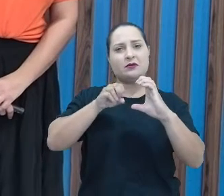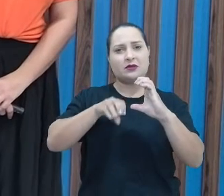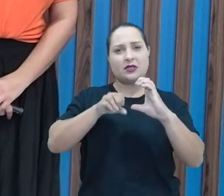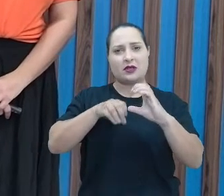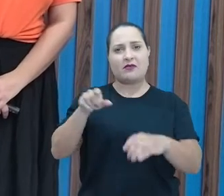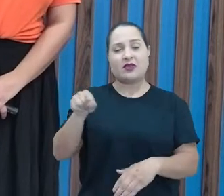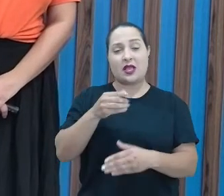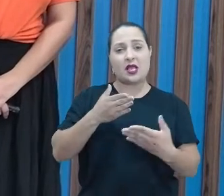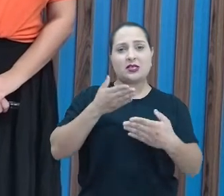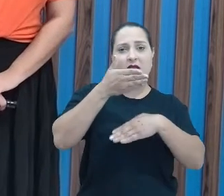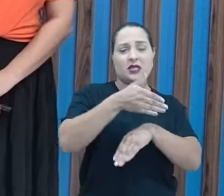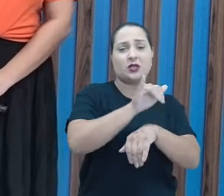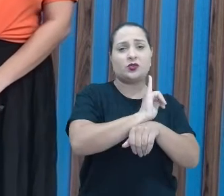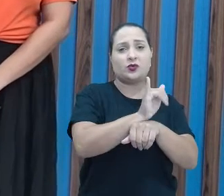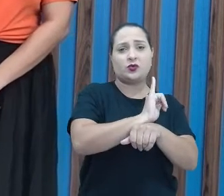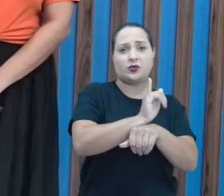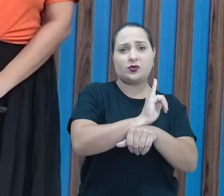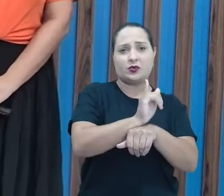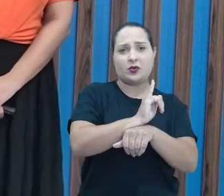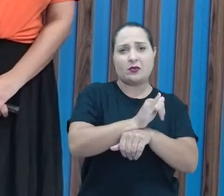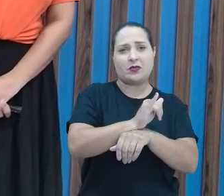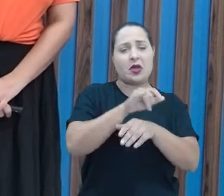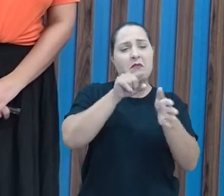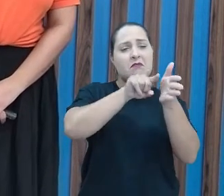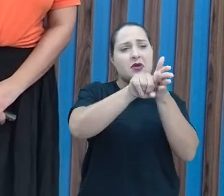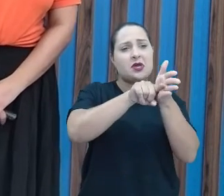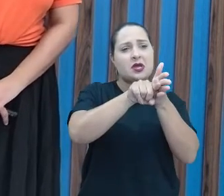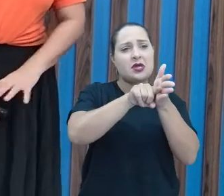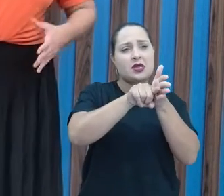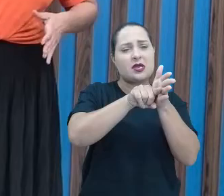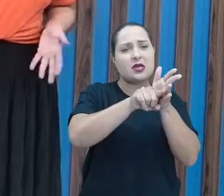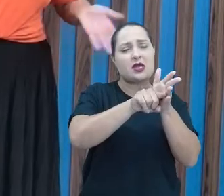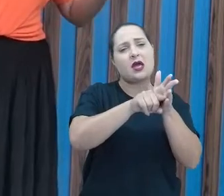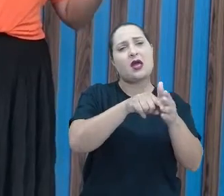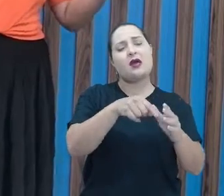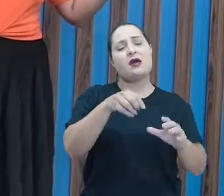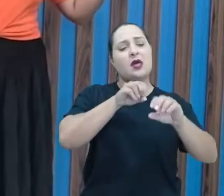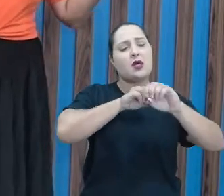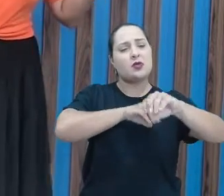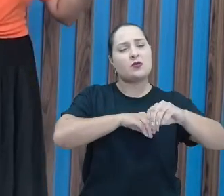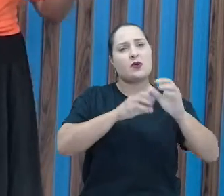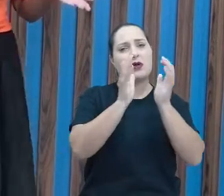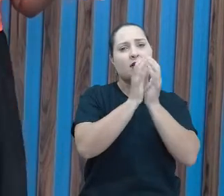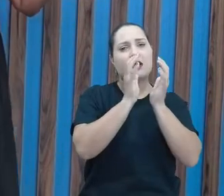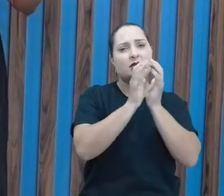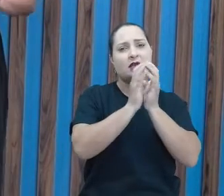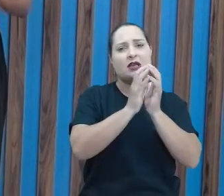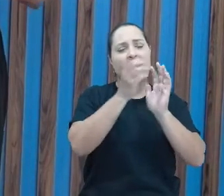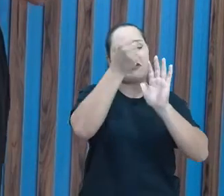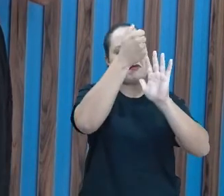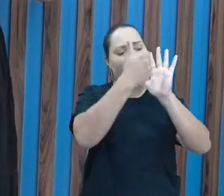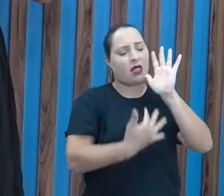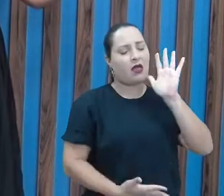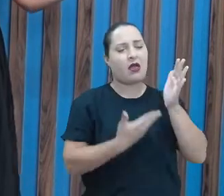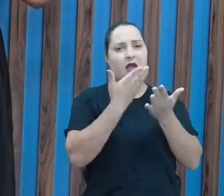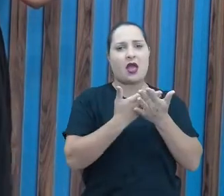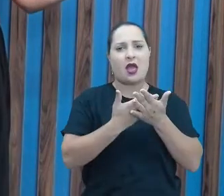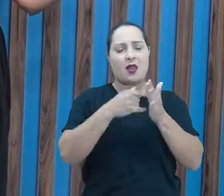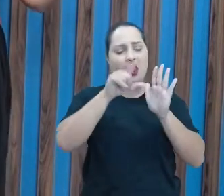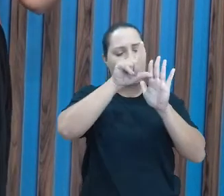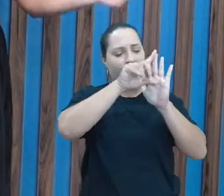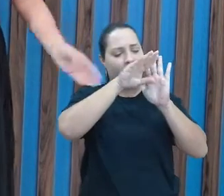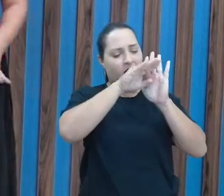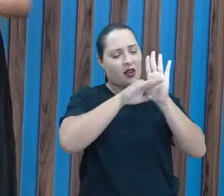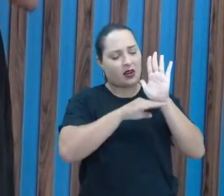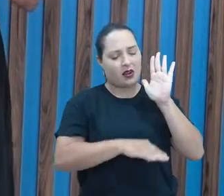no YouTube, procurarem o canal Educa Recife e lá todas as aulas estão disponíveis em playlists. Então,